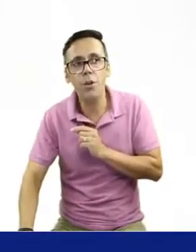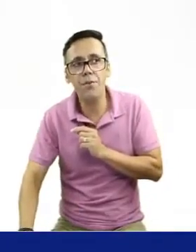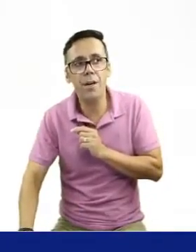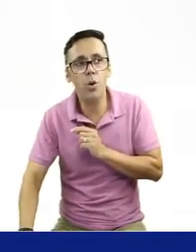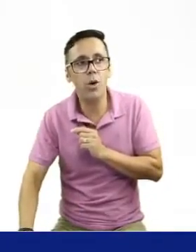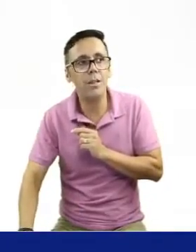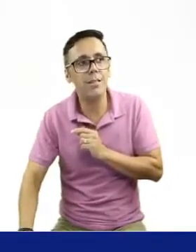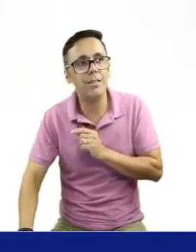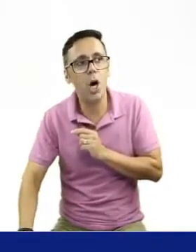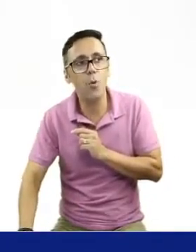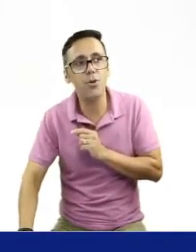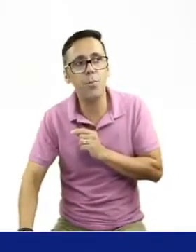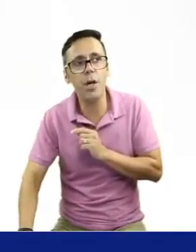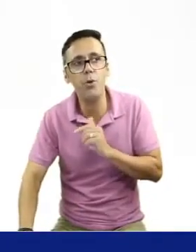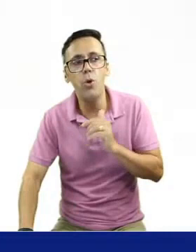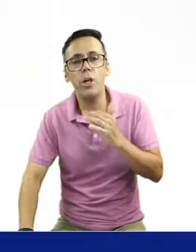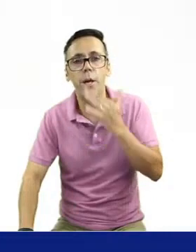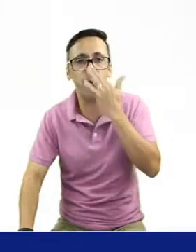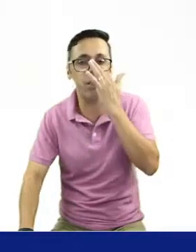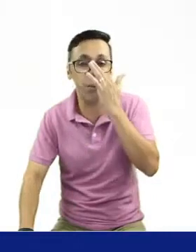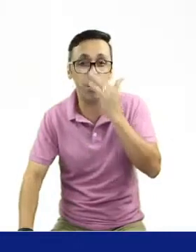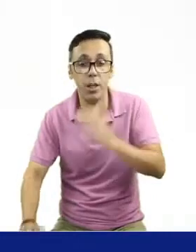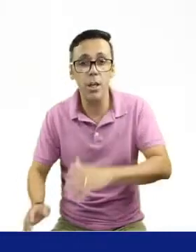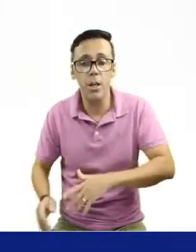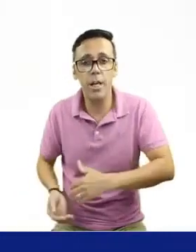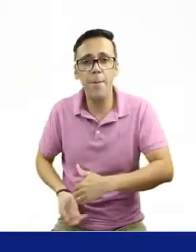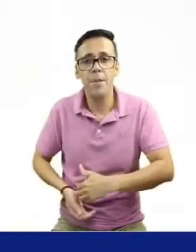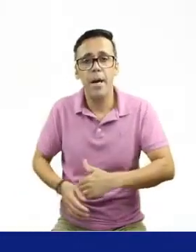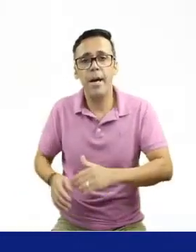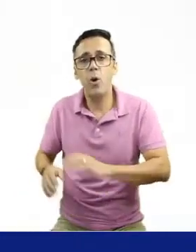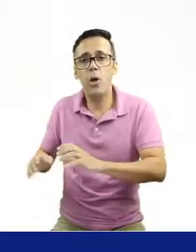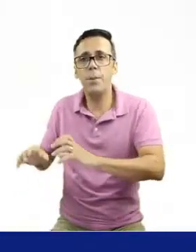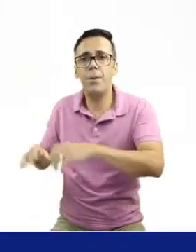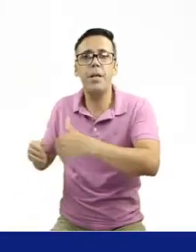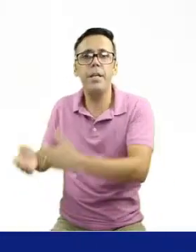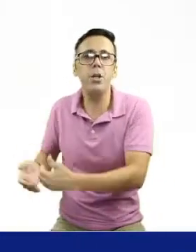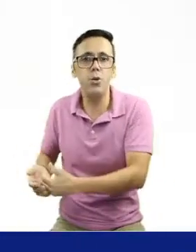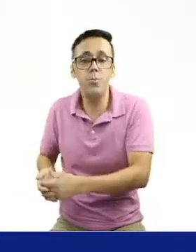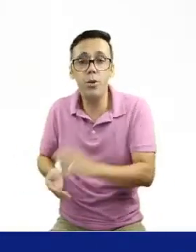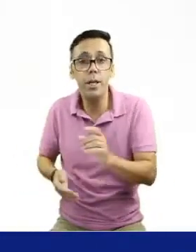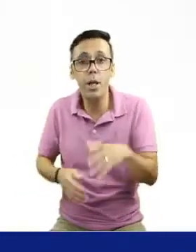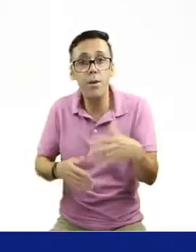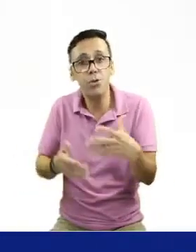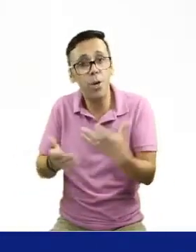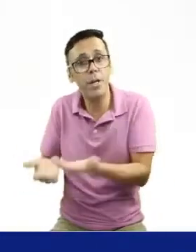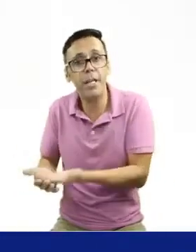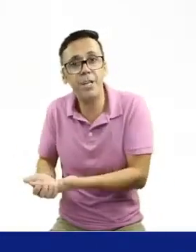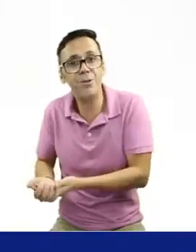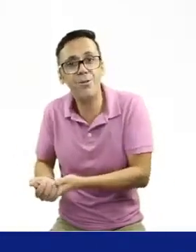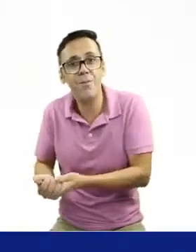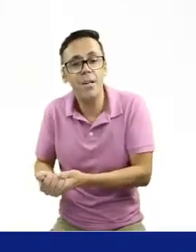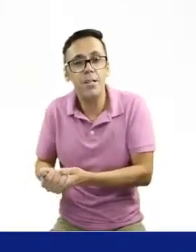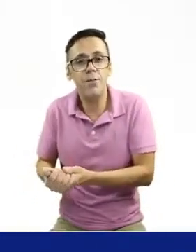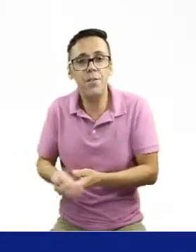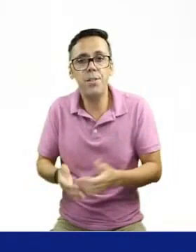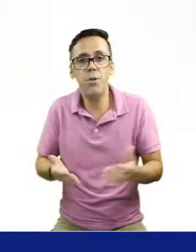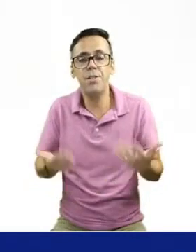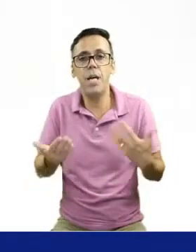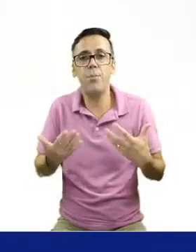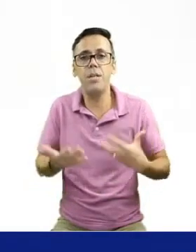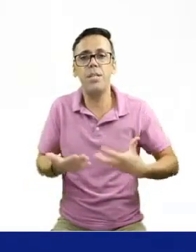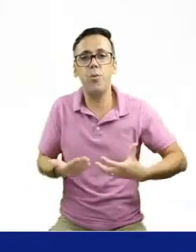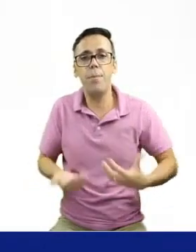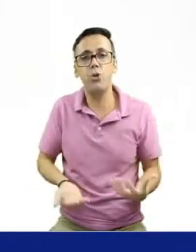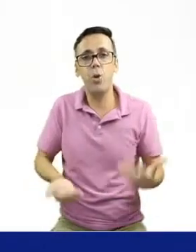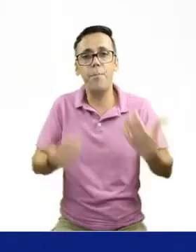racial quando eu falo cota racial pessoal pública coloquei por exemplo aqui né é cota para negros porque não é só para negros e